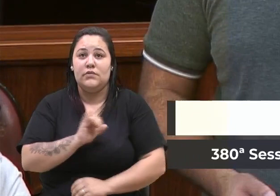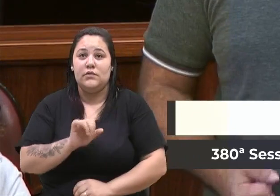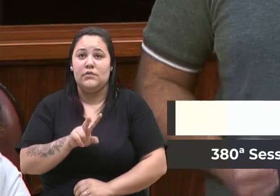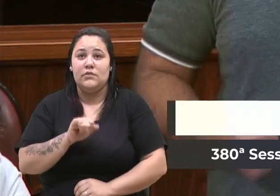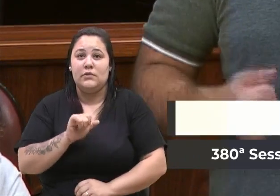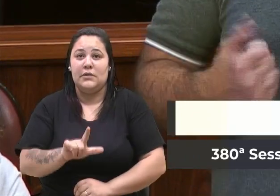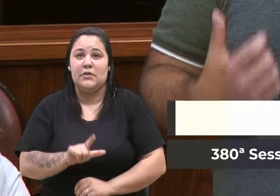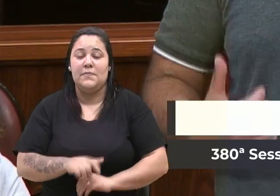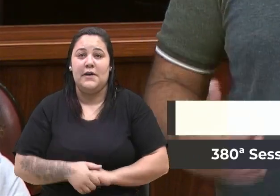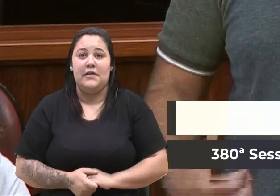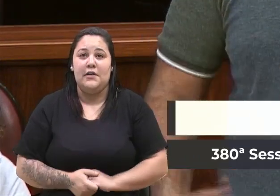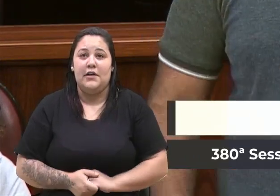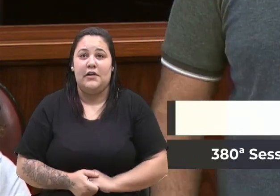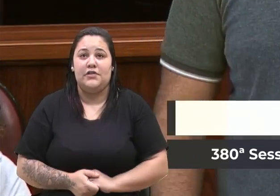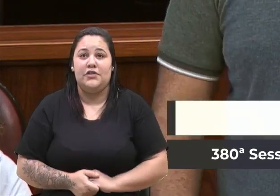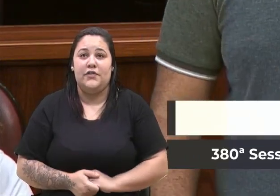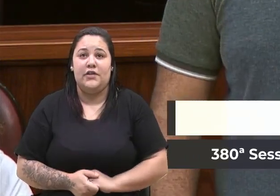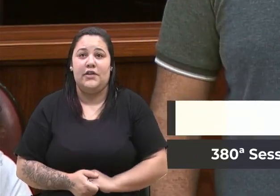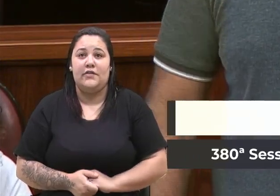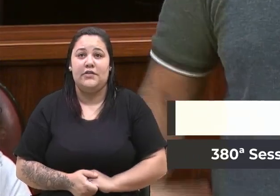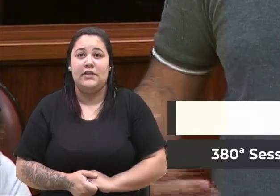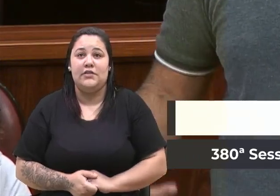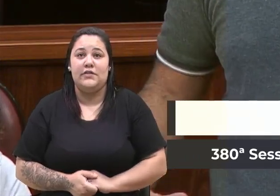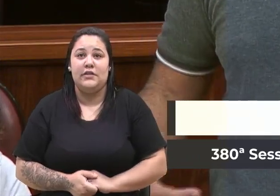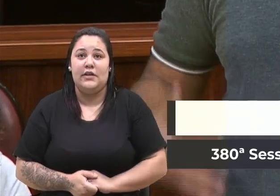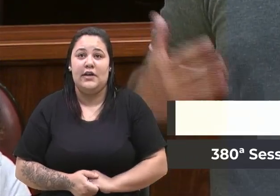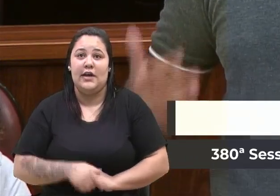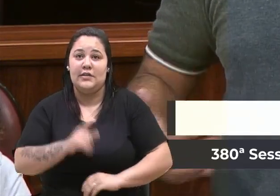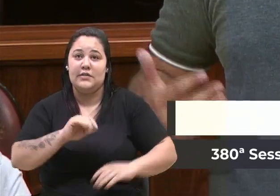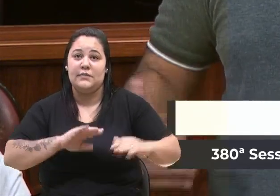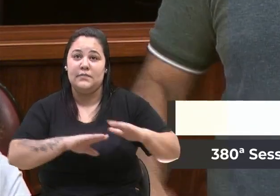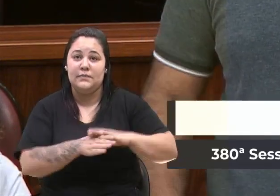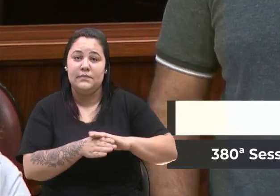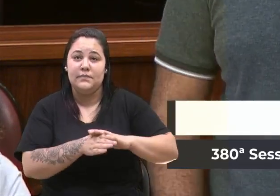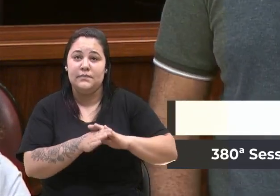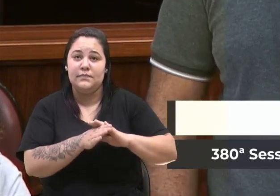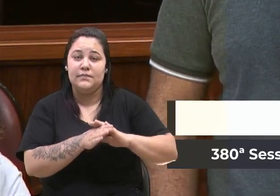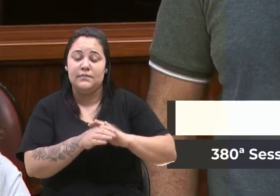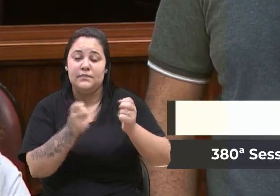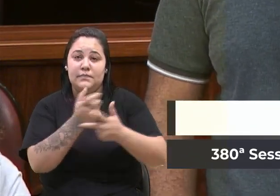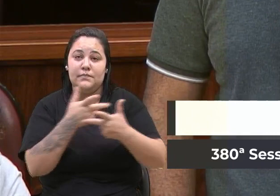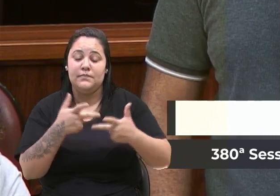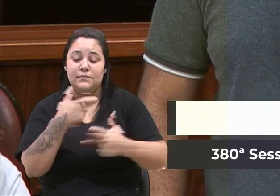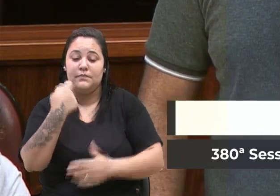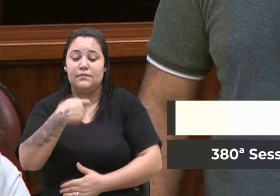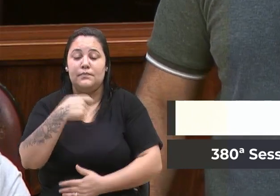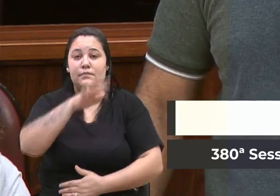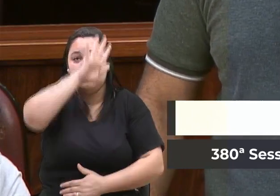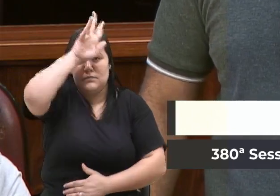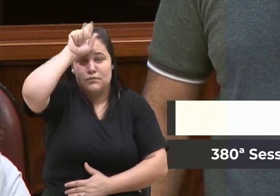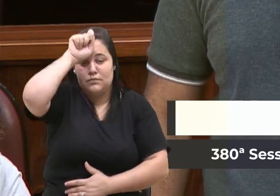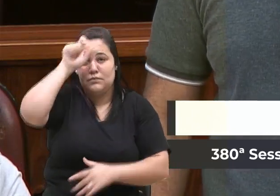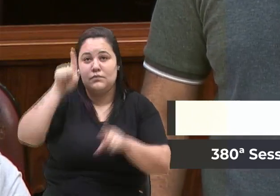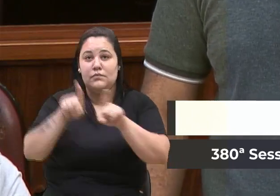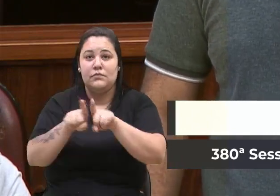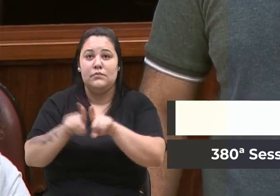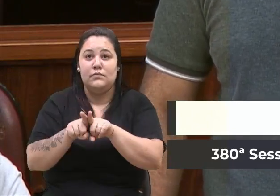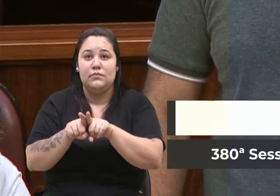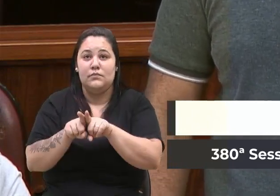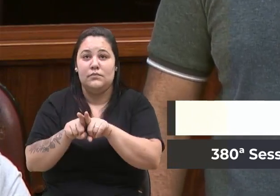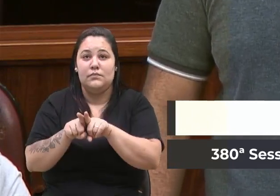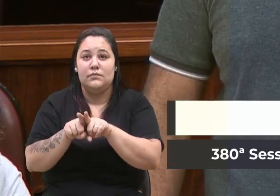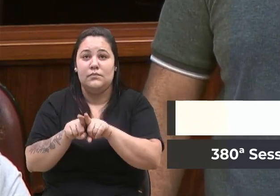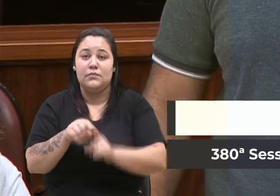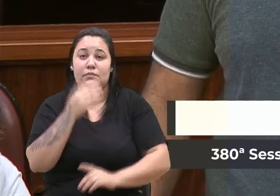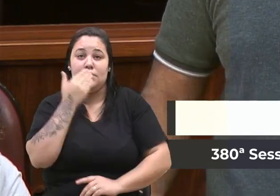né, seja adequado às necessidades que o nosso município tem. Então, o pedido de informação da